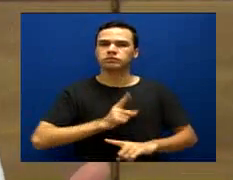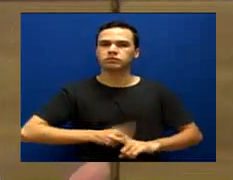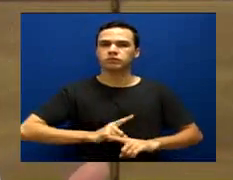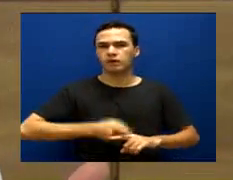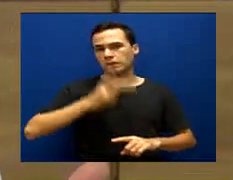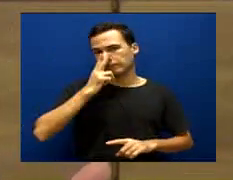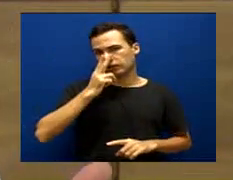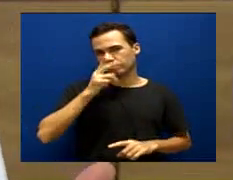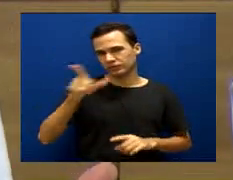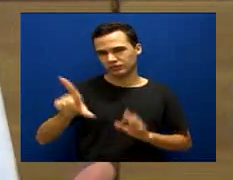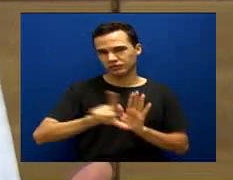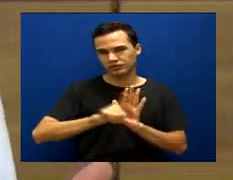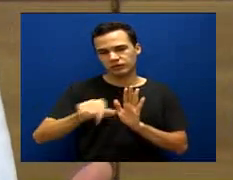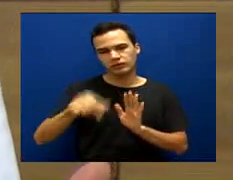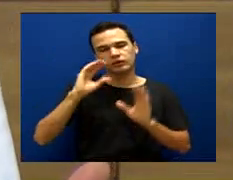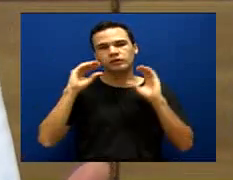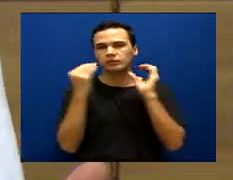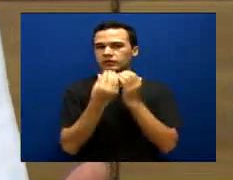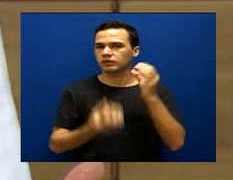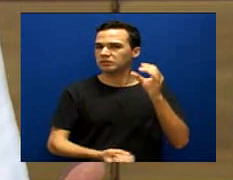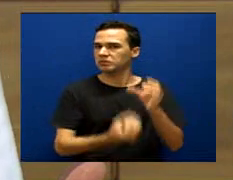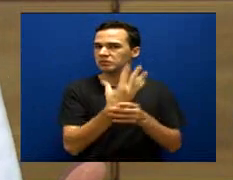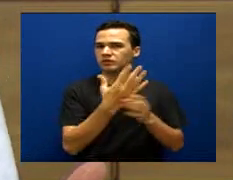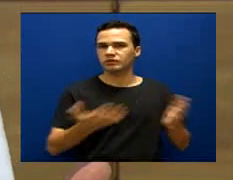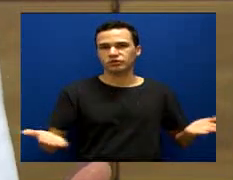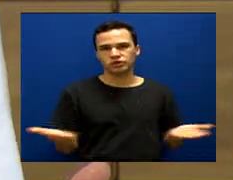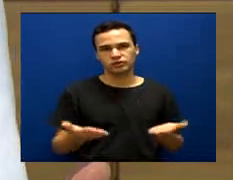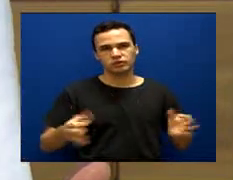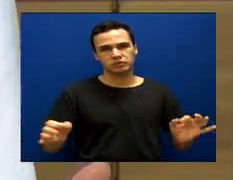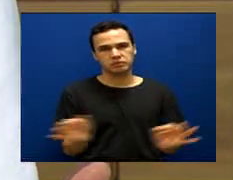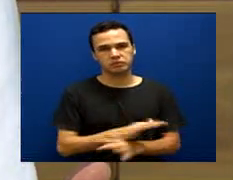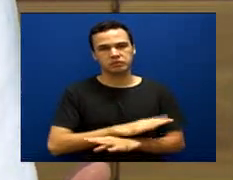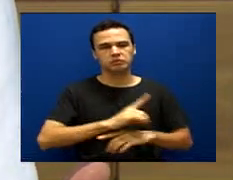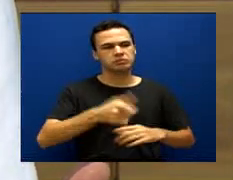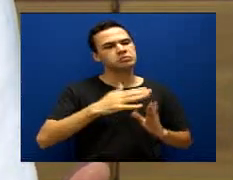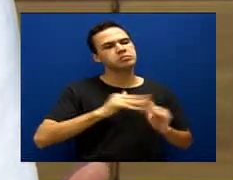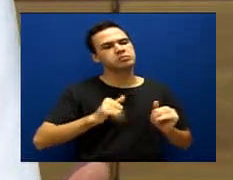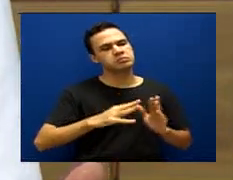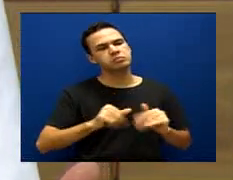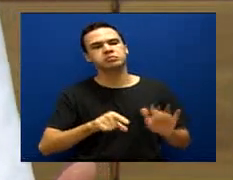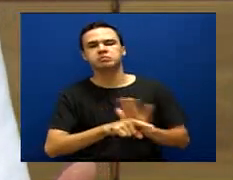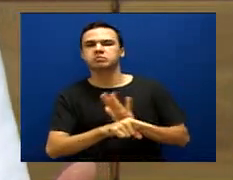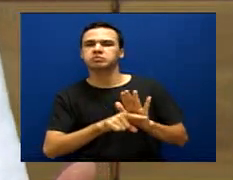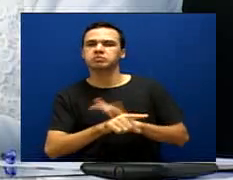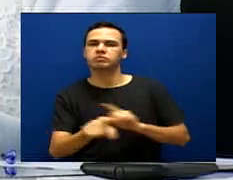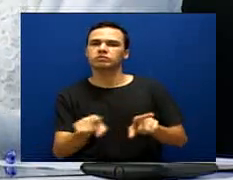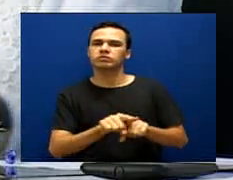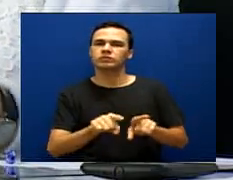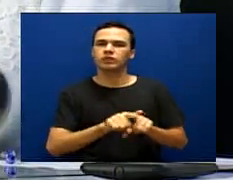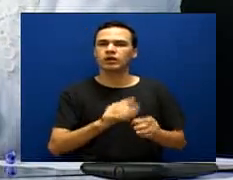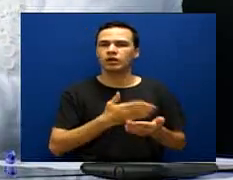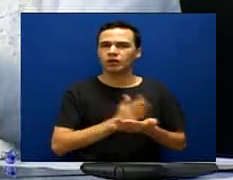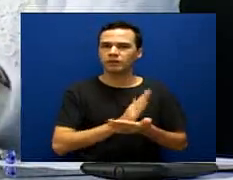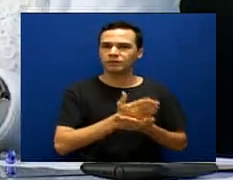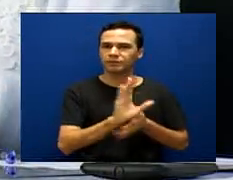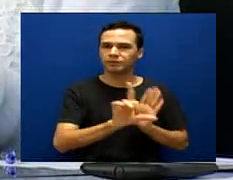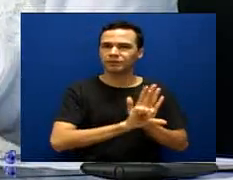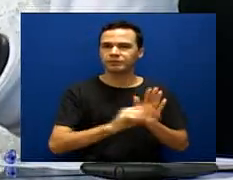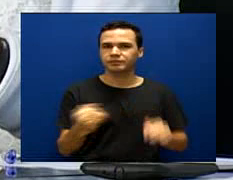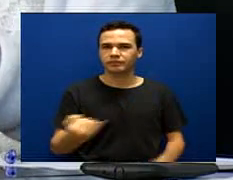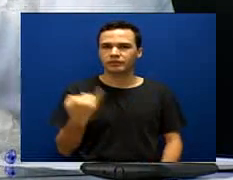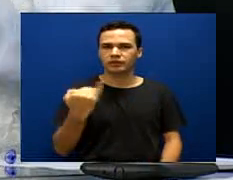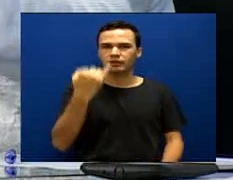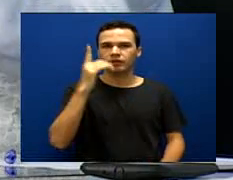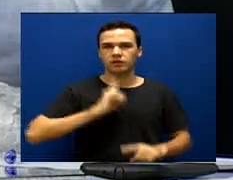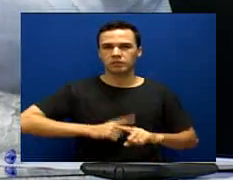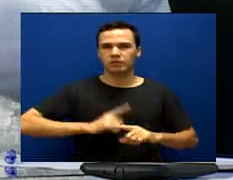parece que o Poder Legislativo fez o seu papel e deve continuar fazendo, inclusive cobrando. E aprovando ainda leis importantes. Essa é a questão que eu coloco,